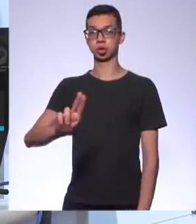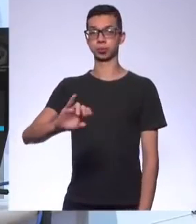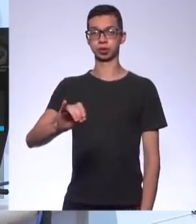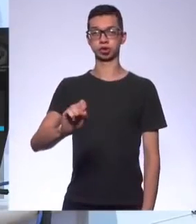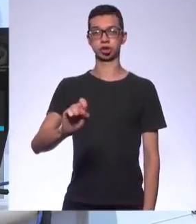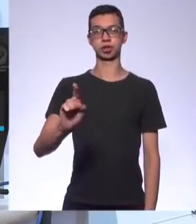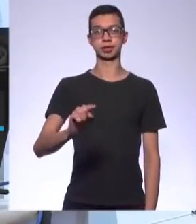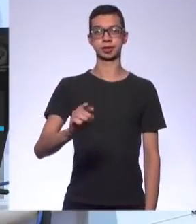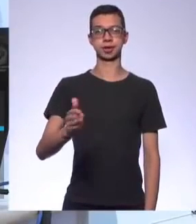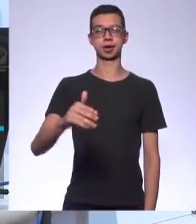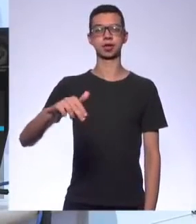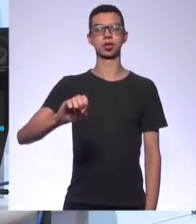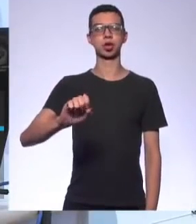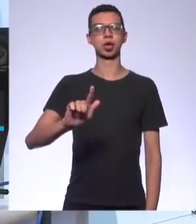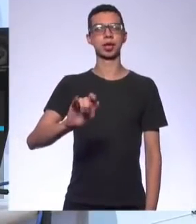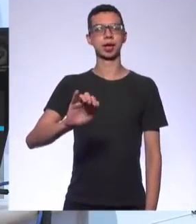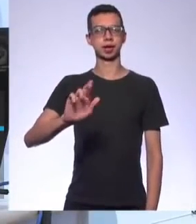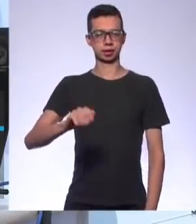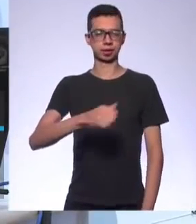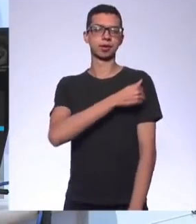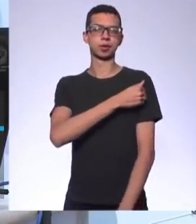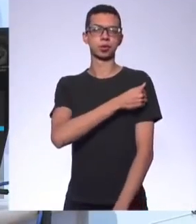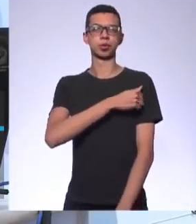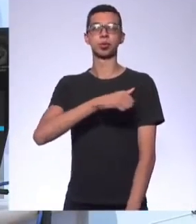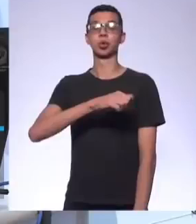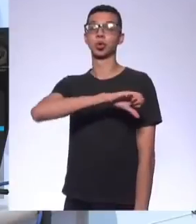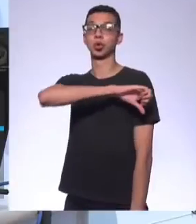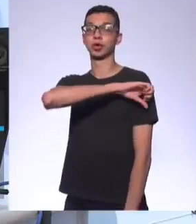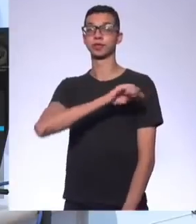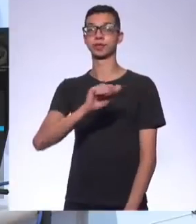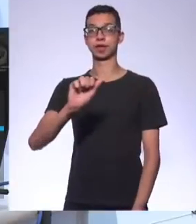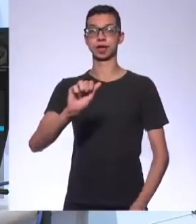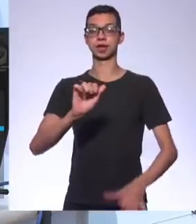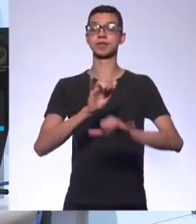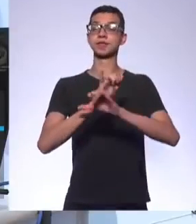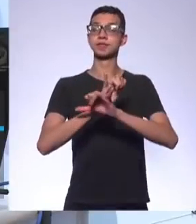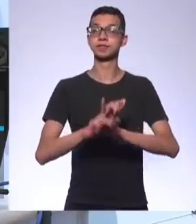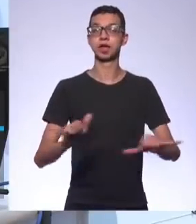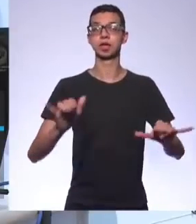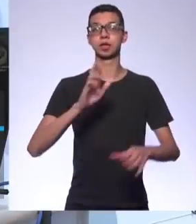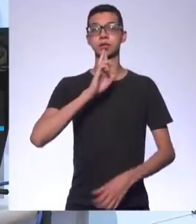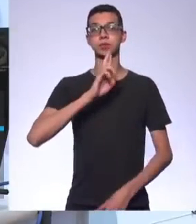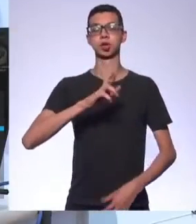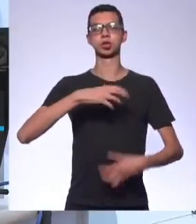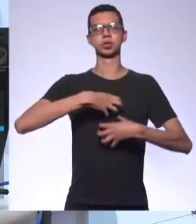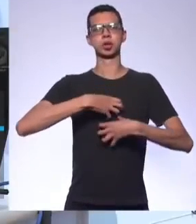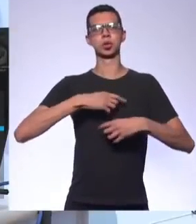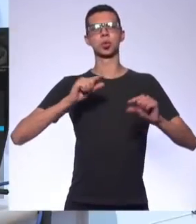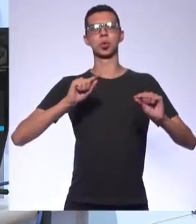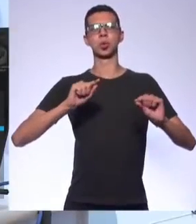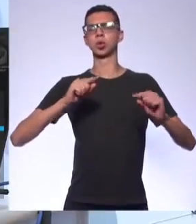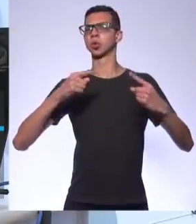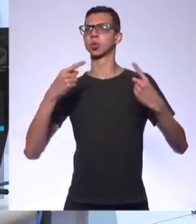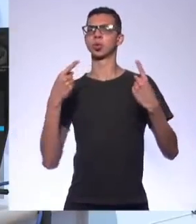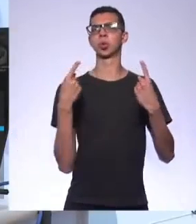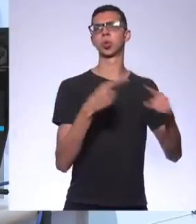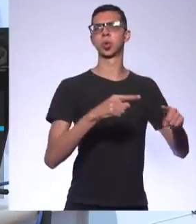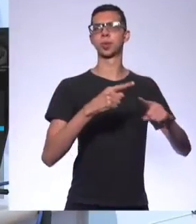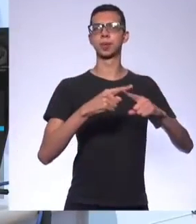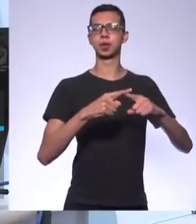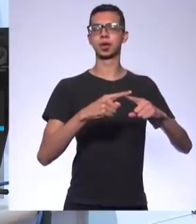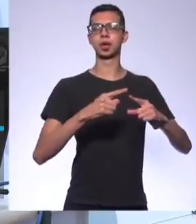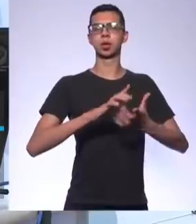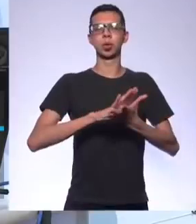estudantes do 9º ano A, que disseram sentimento de revanche e humilhação.